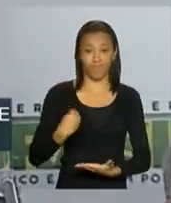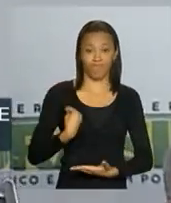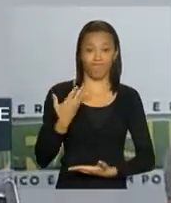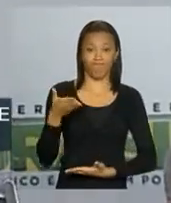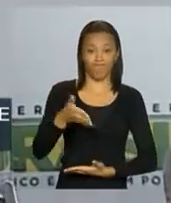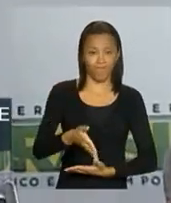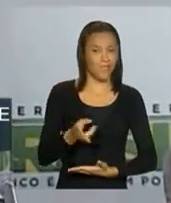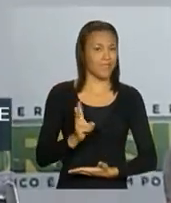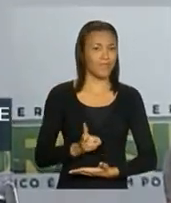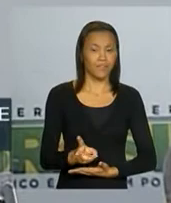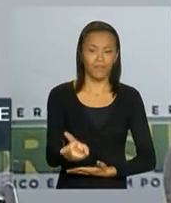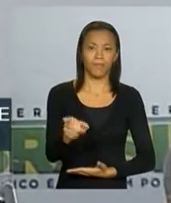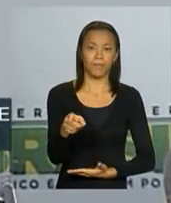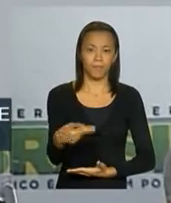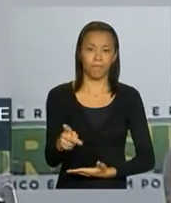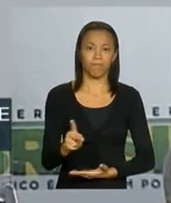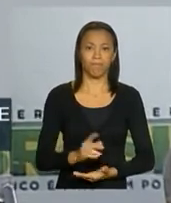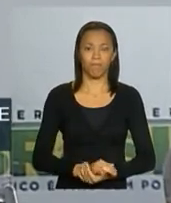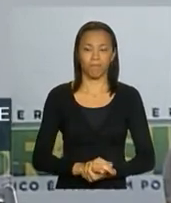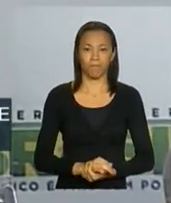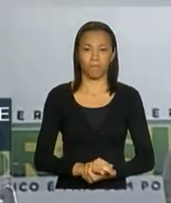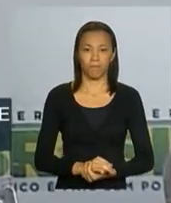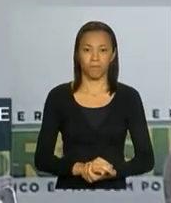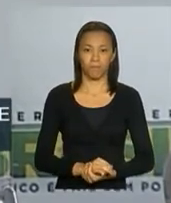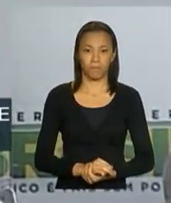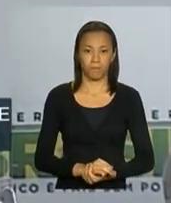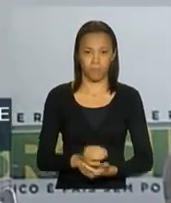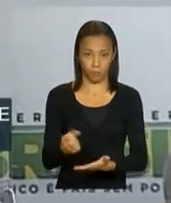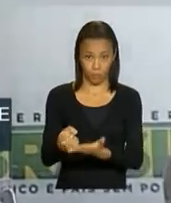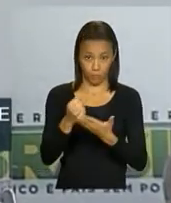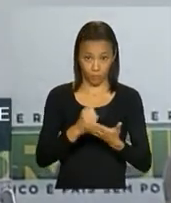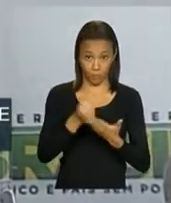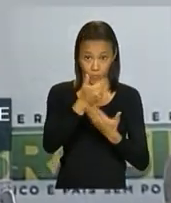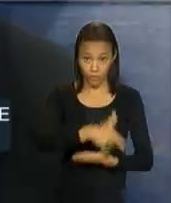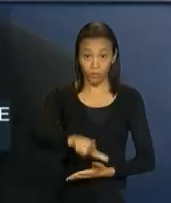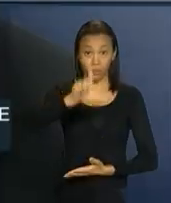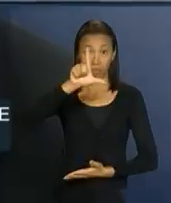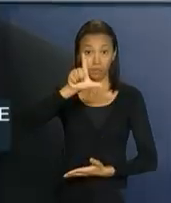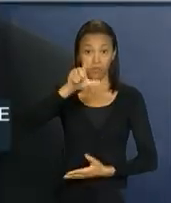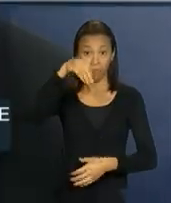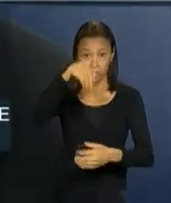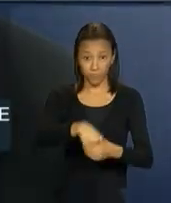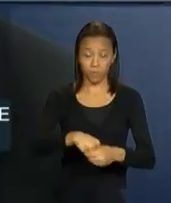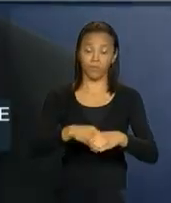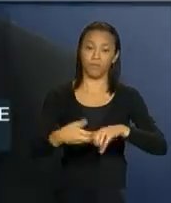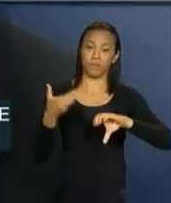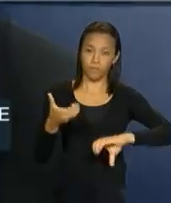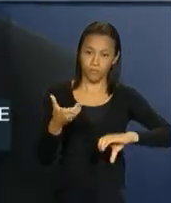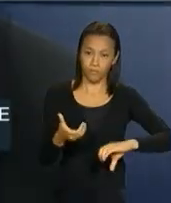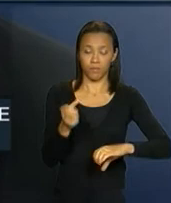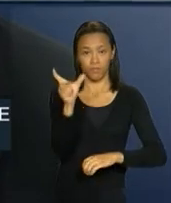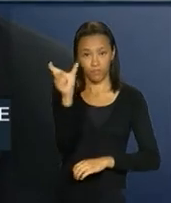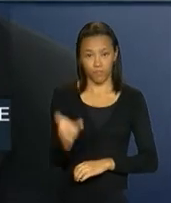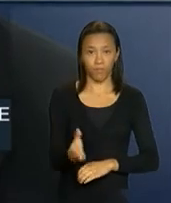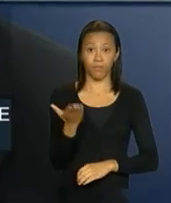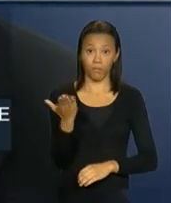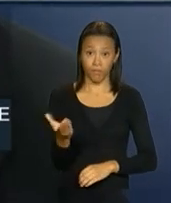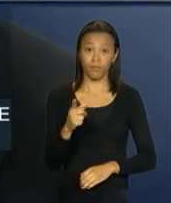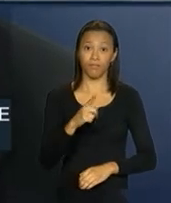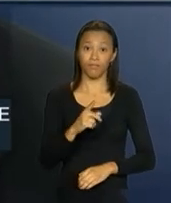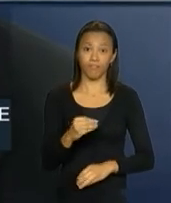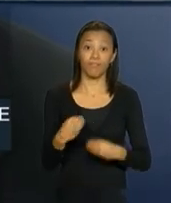todas as iniciativas que na liderança do Senado ele tem